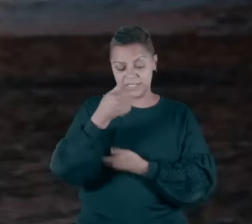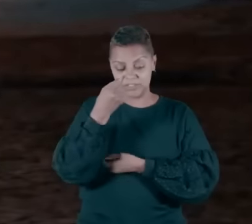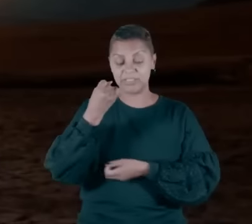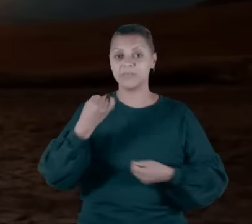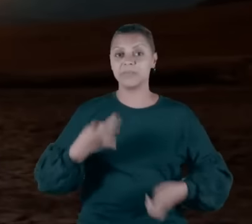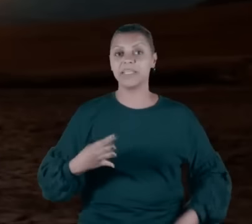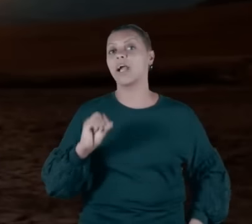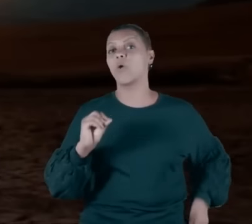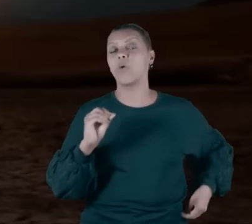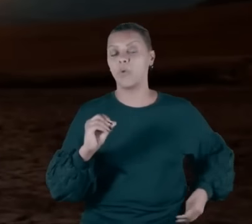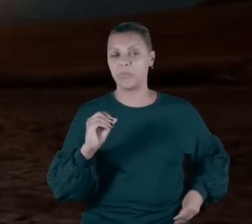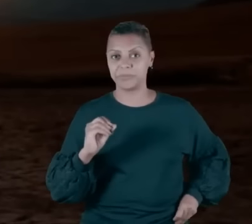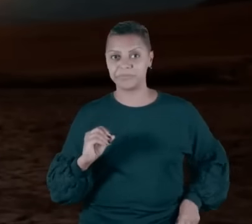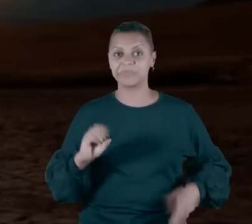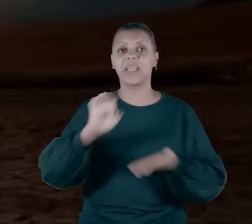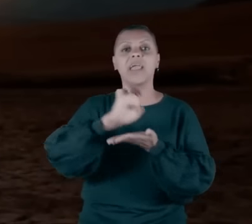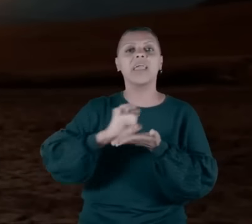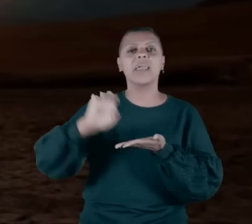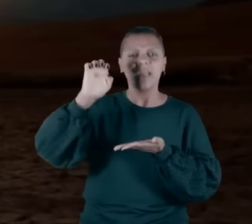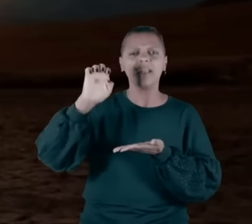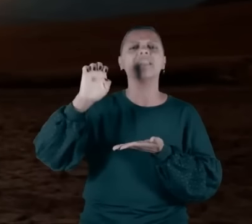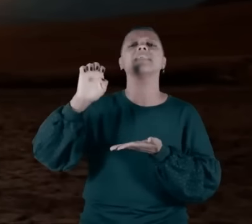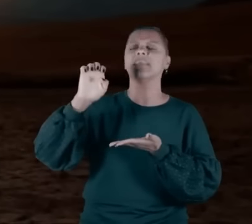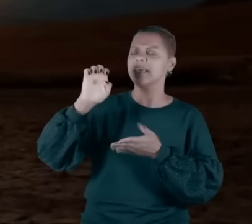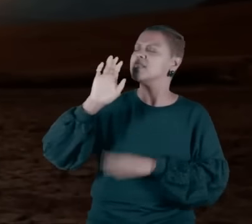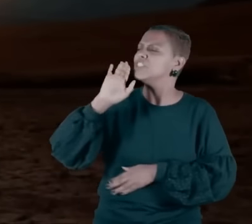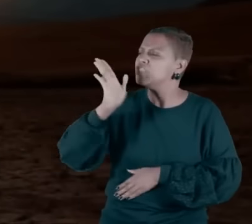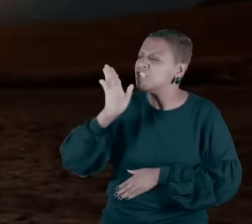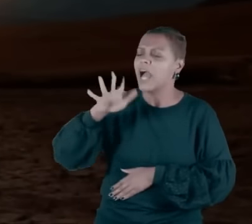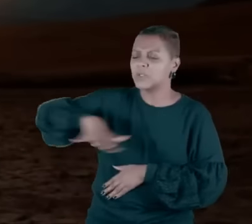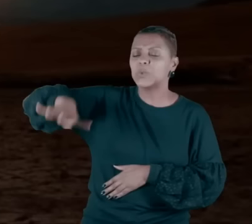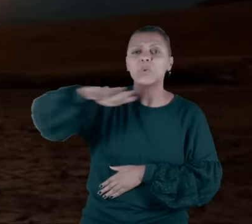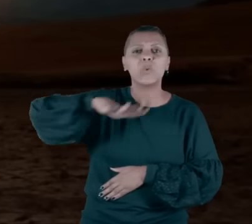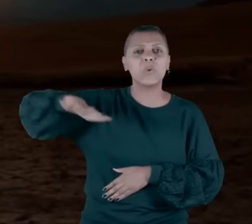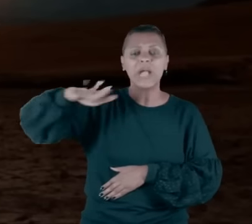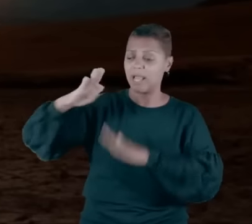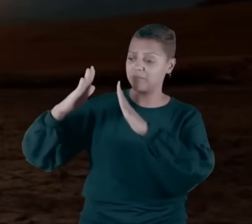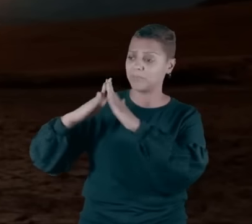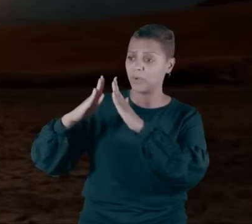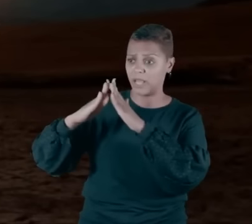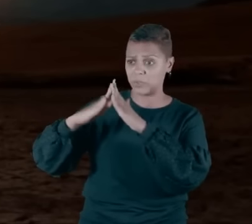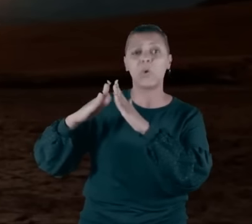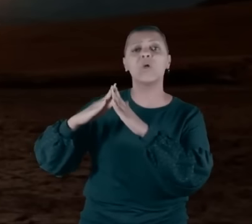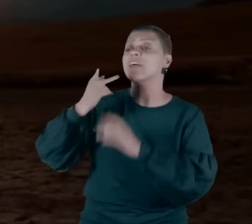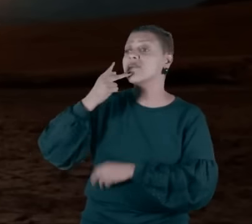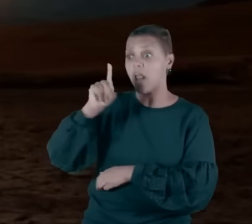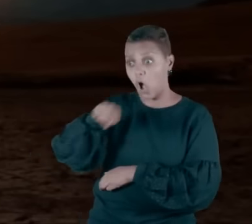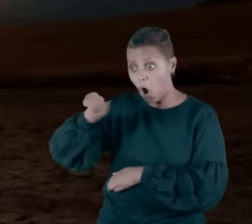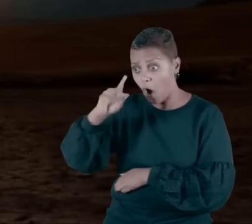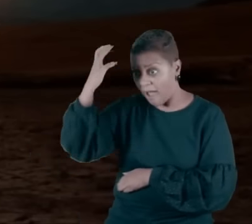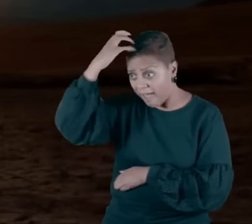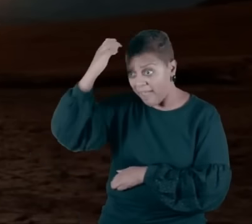Elias o tesbita dos moradores de Gileade disse a acabe tão